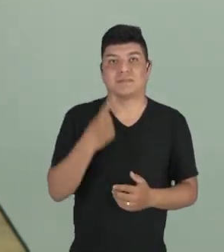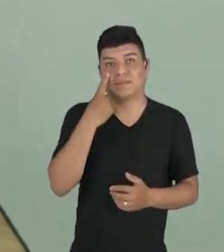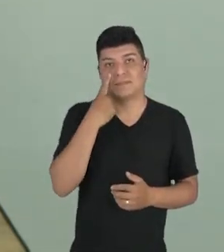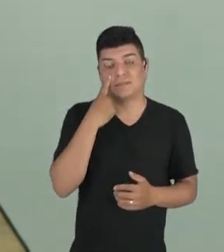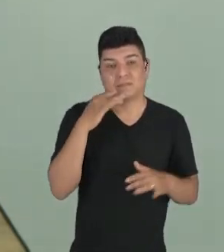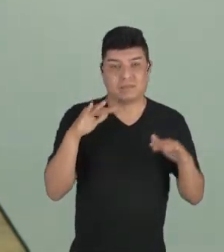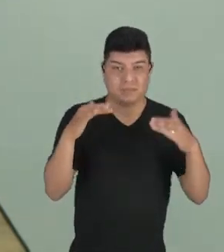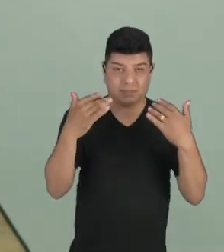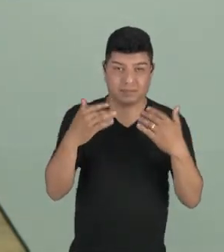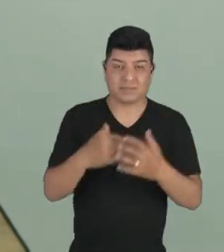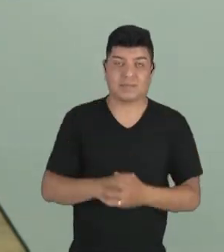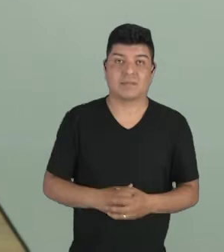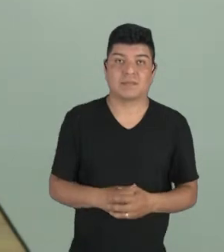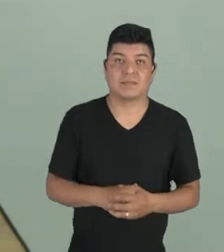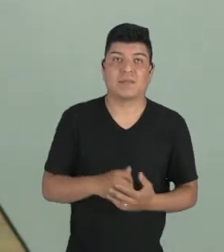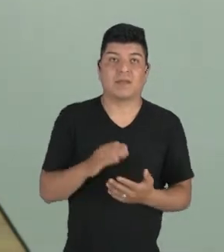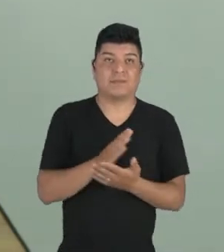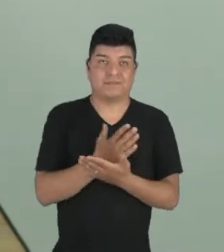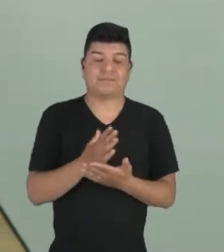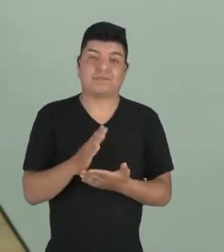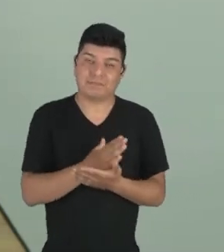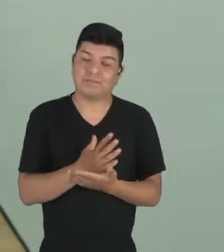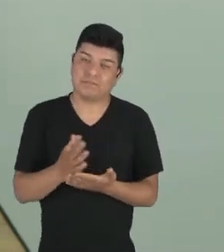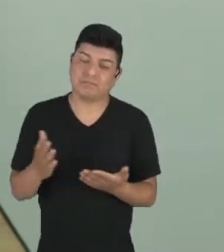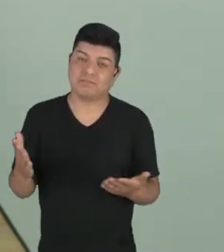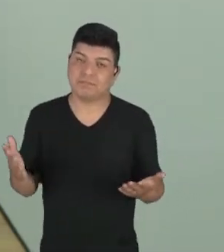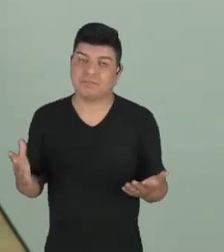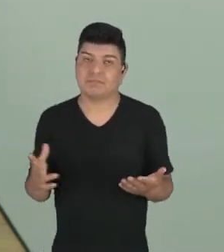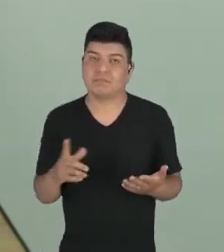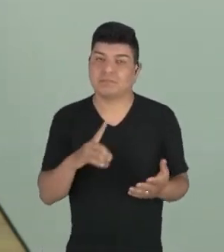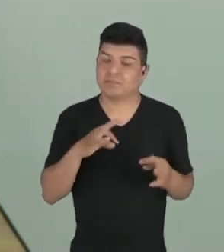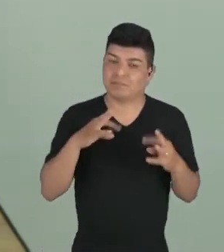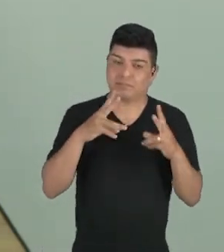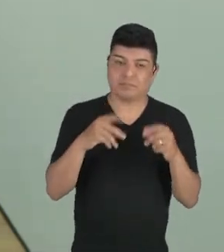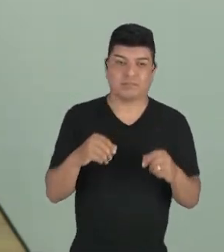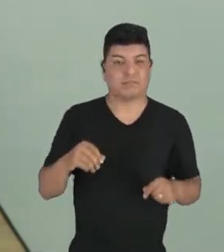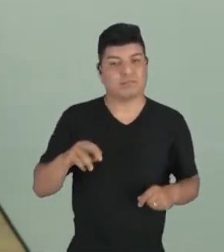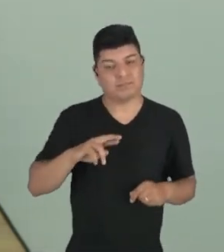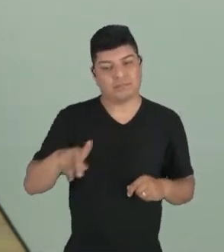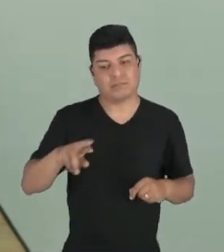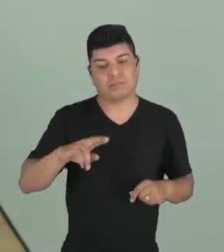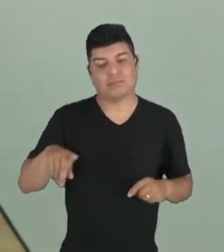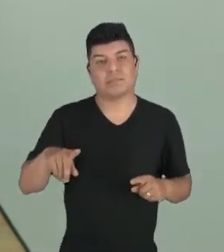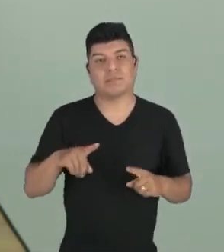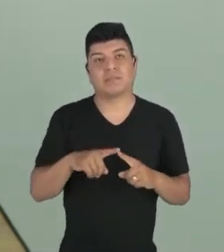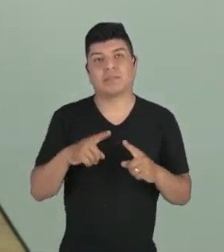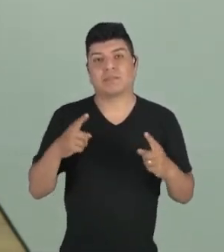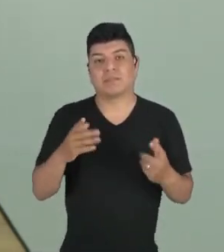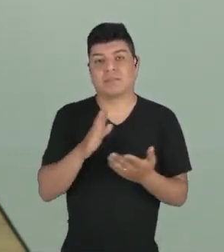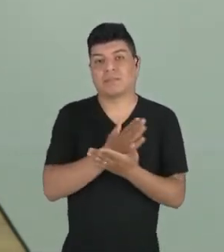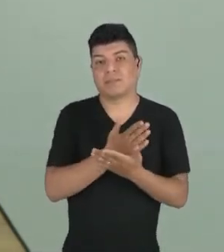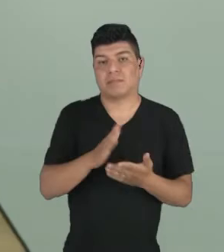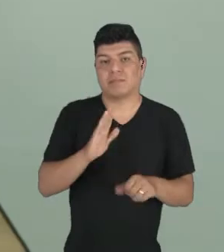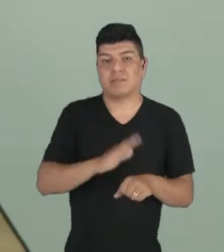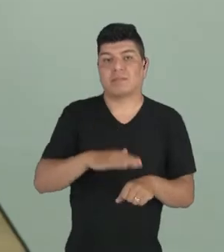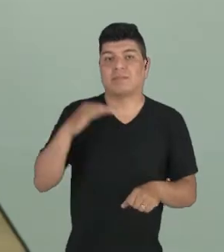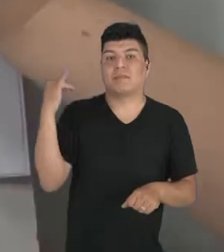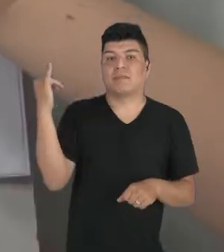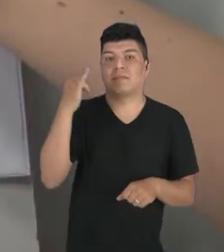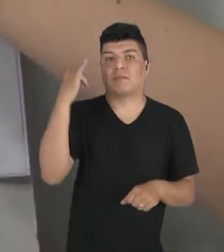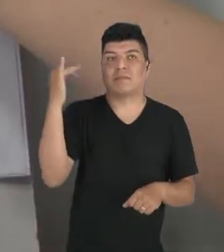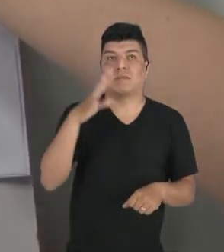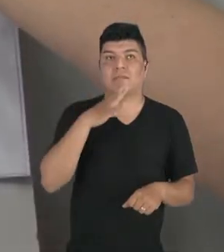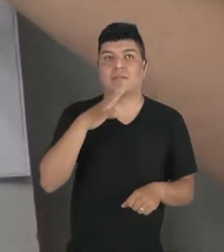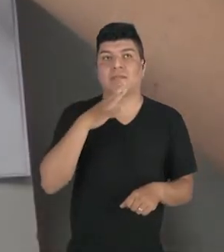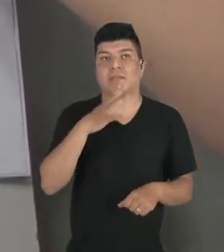comigo. Alguns tipos, é claro que não são todos que eu trouxe aqui, mas alguns mais marcantes que nós já